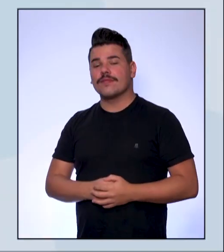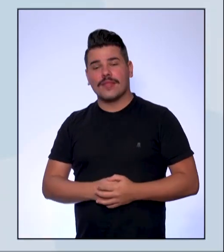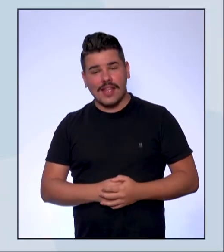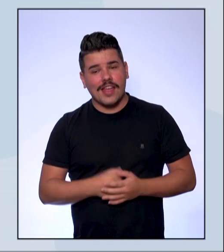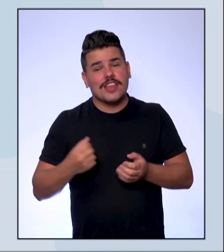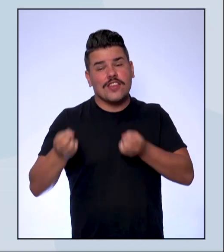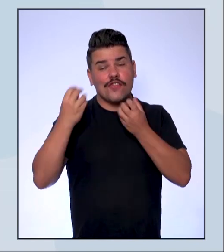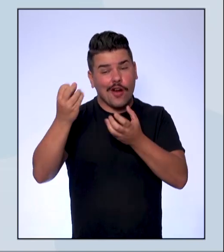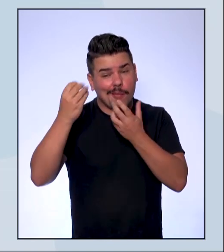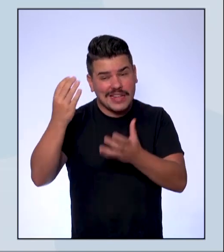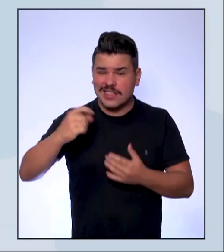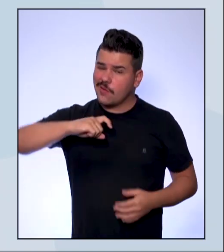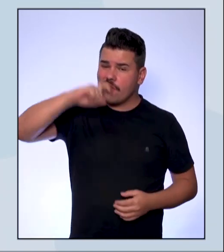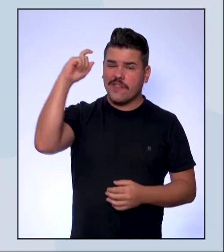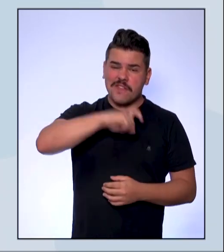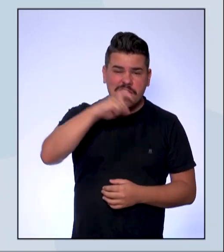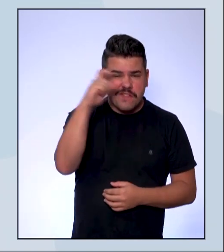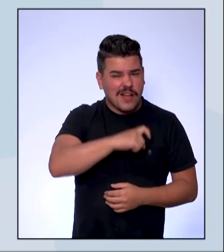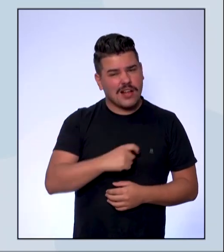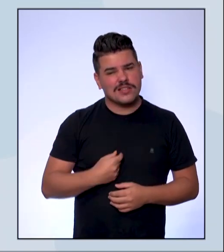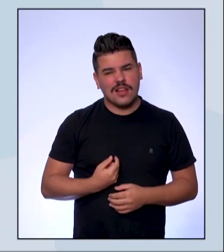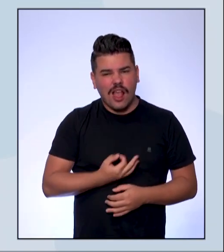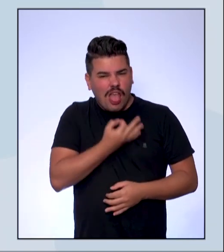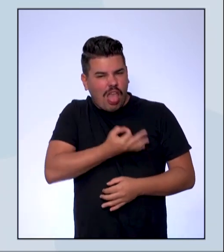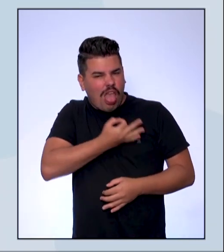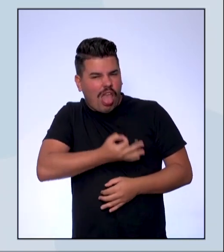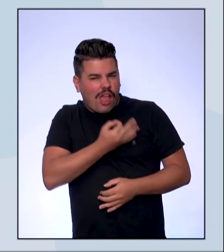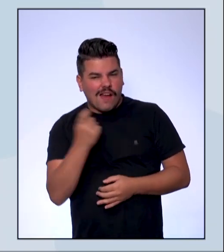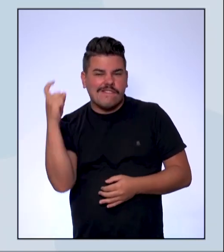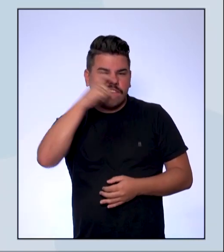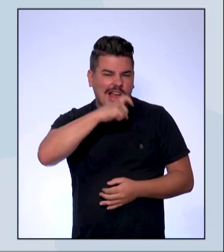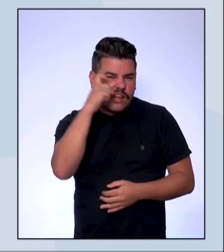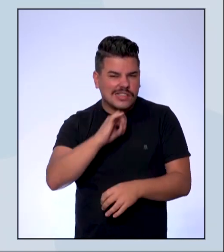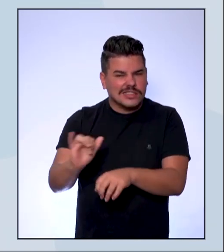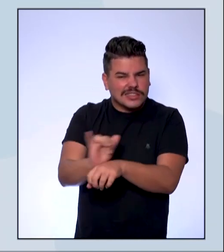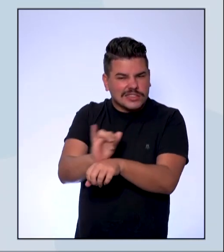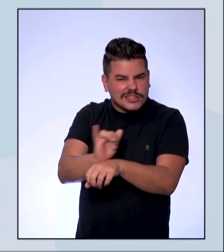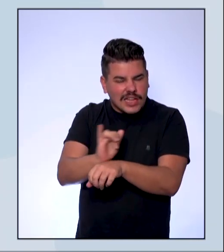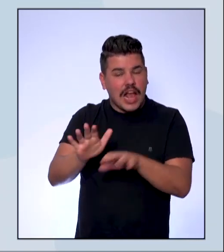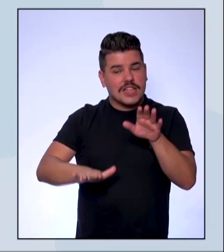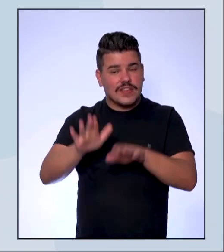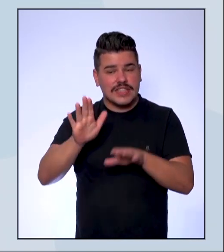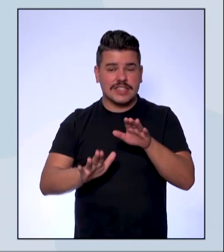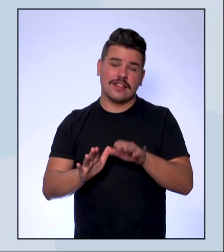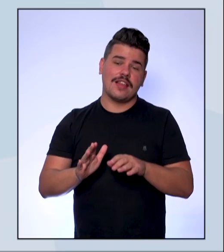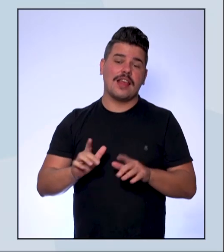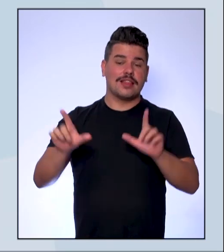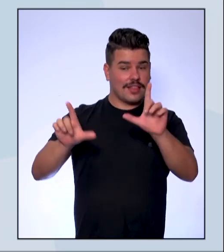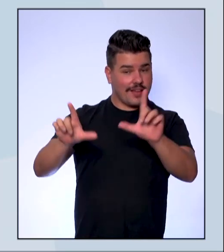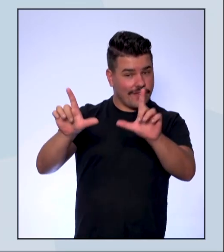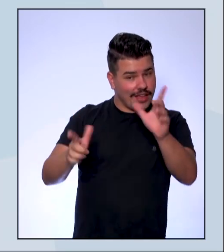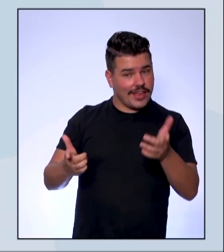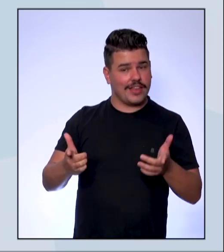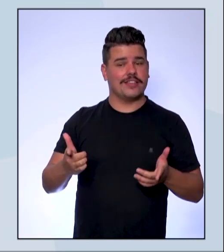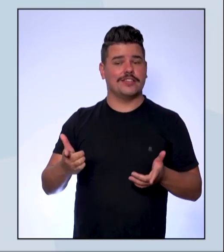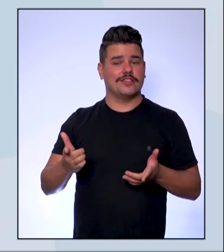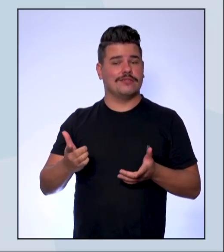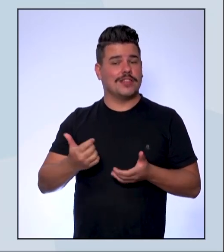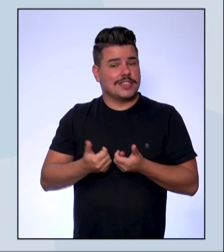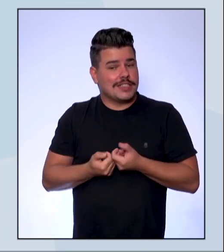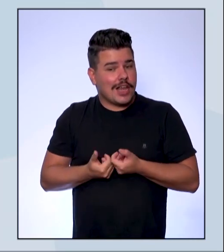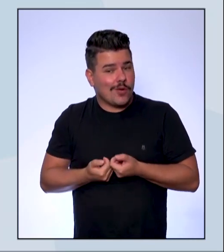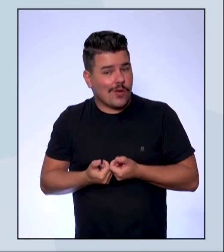boatos que são espalhados por jornal, TV, rádio, né, celular, online. Né, online, a gente tem que lembrar que isso